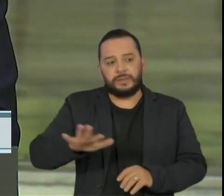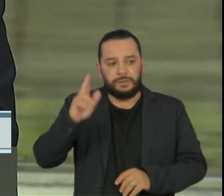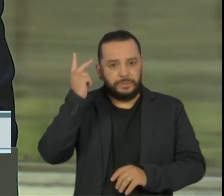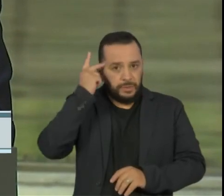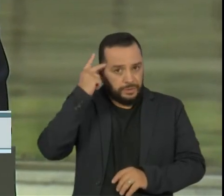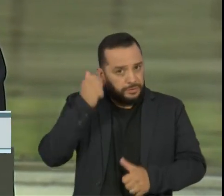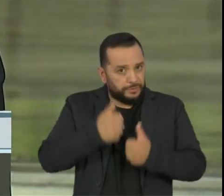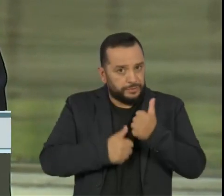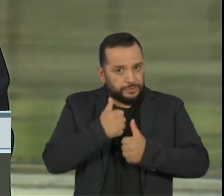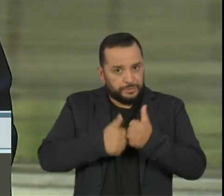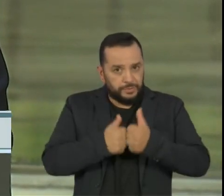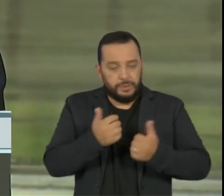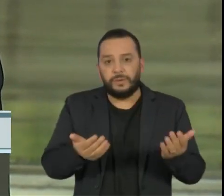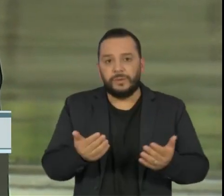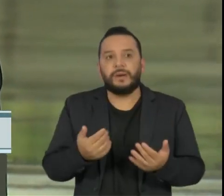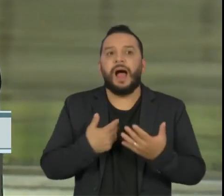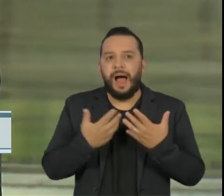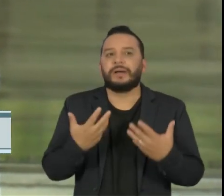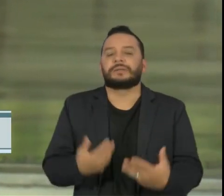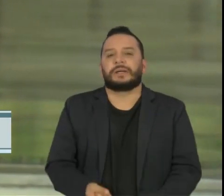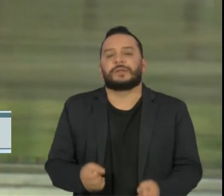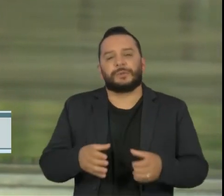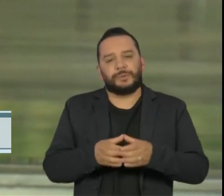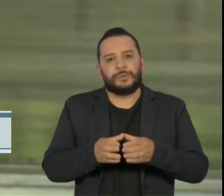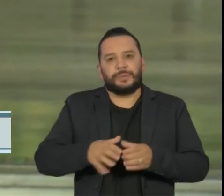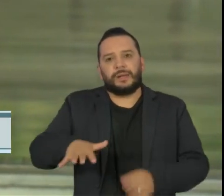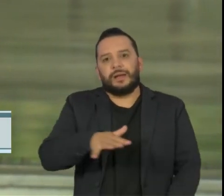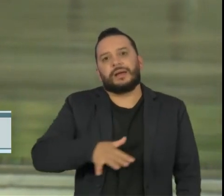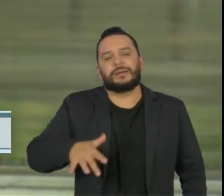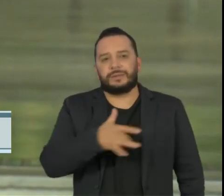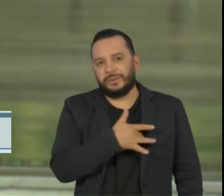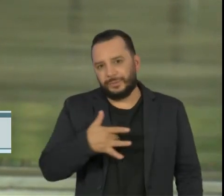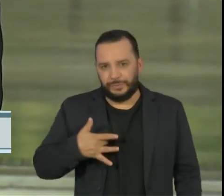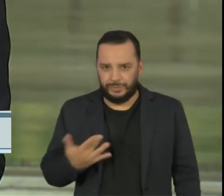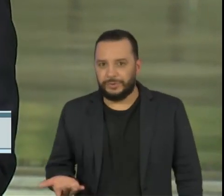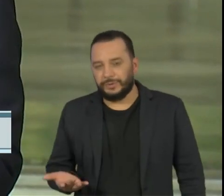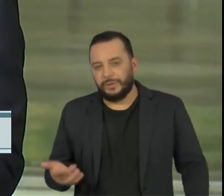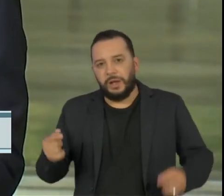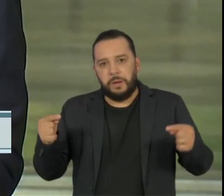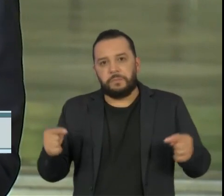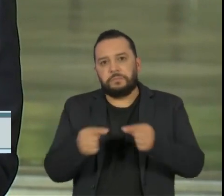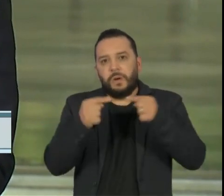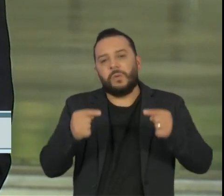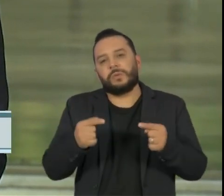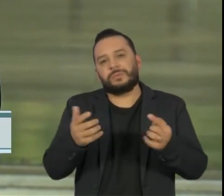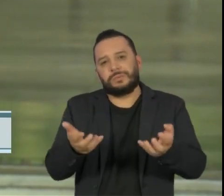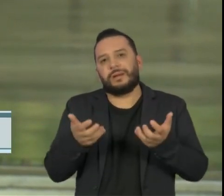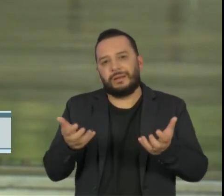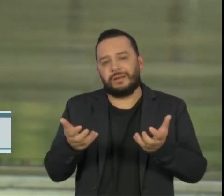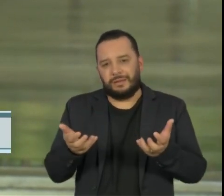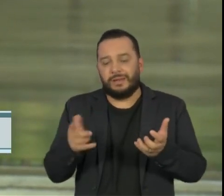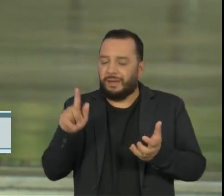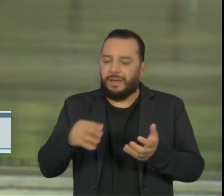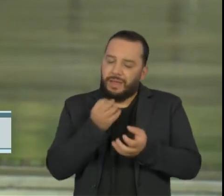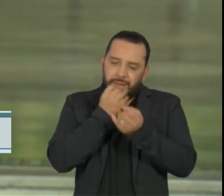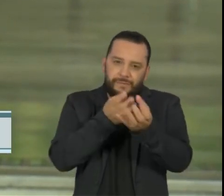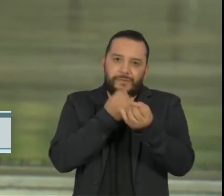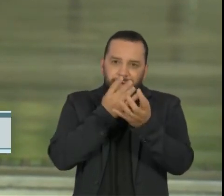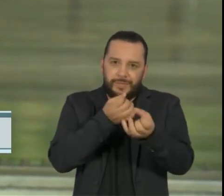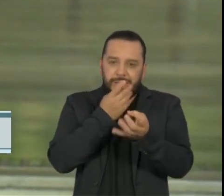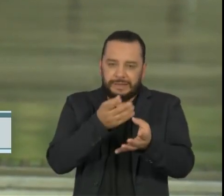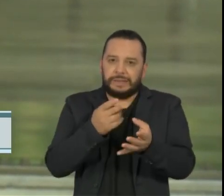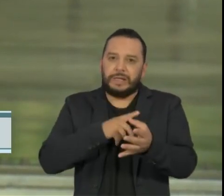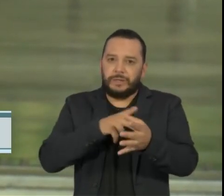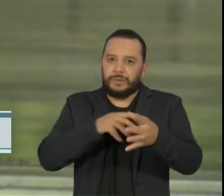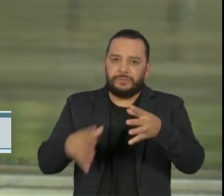Futebol, que foi aceito pelo Comitê de Saúde, porque veio ao encontro daquilo que se desejava, e esta é uma informação